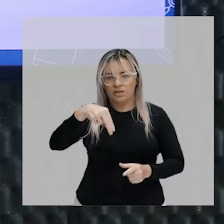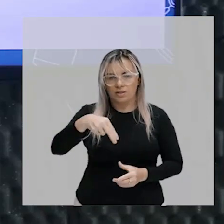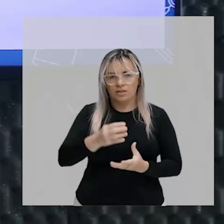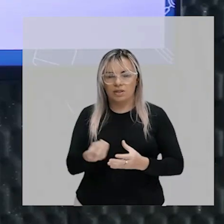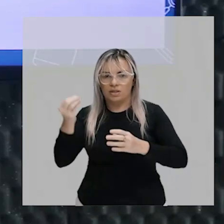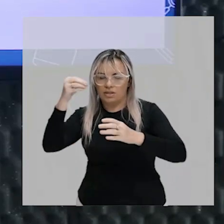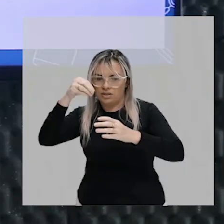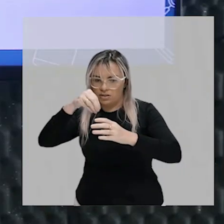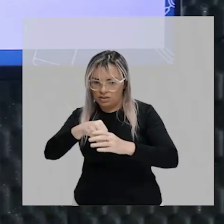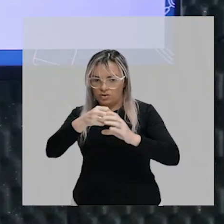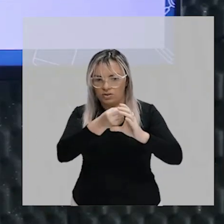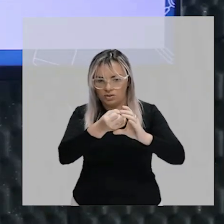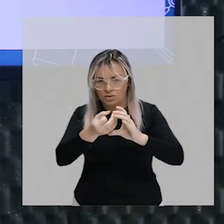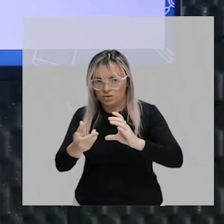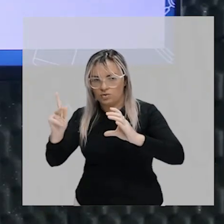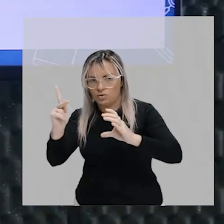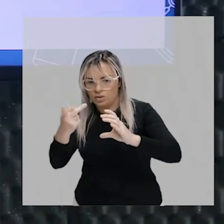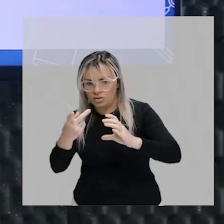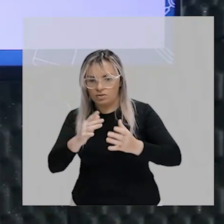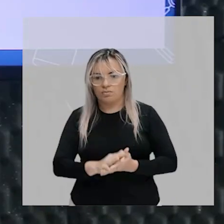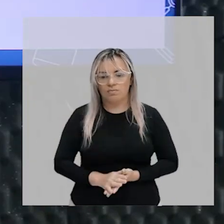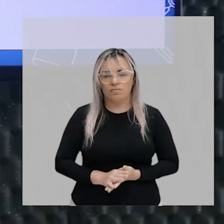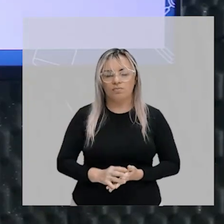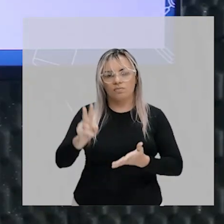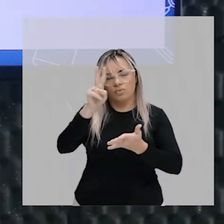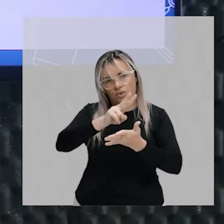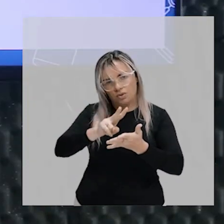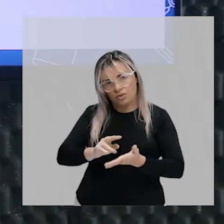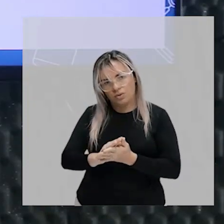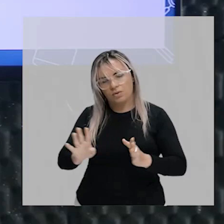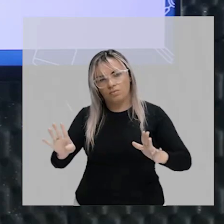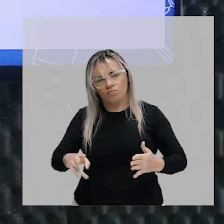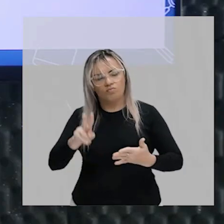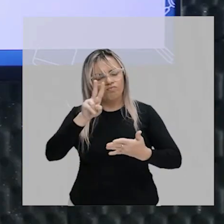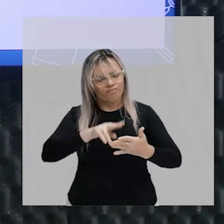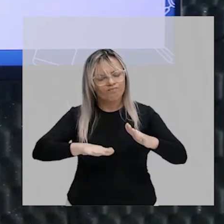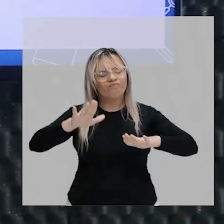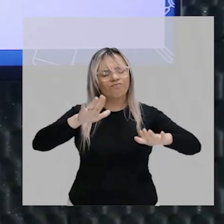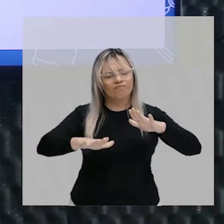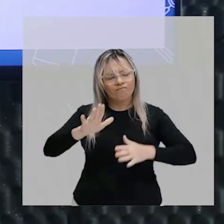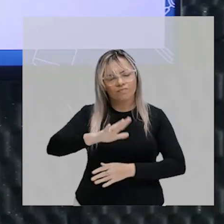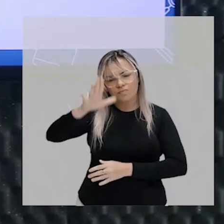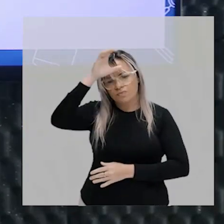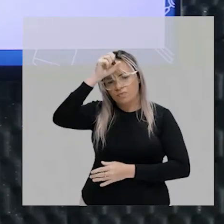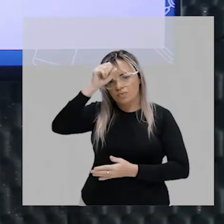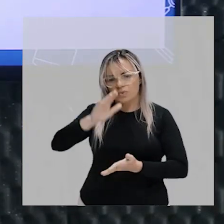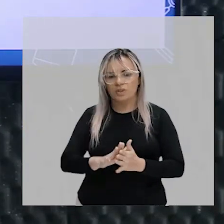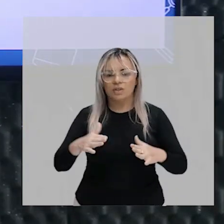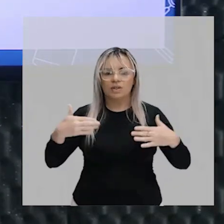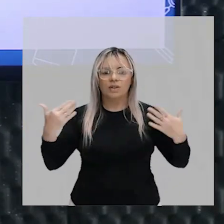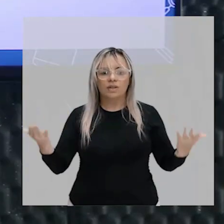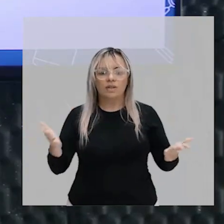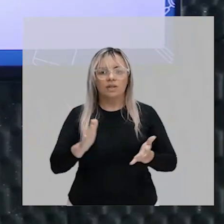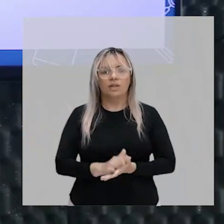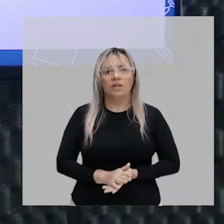H Vamos ler atentamente né mais uma vez para a gente garantir que estamos compreendendo quem é esse número n